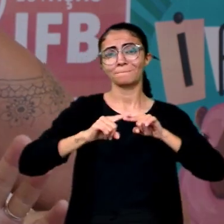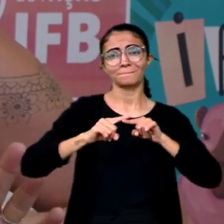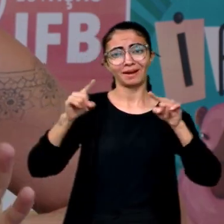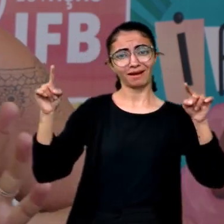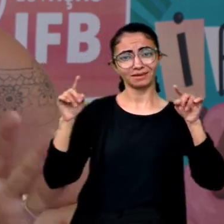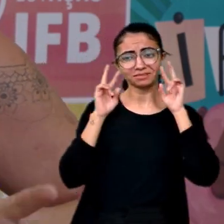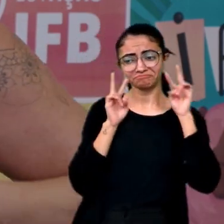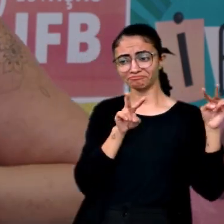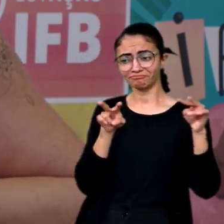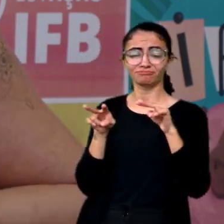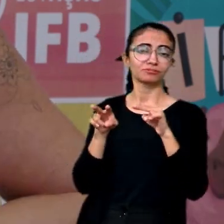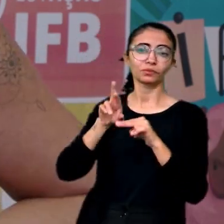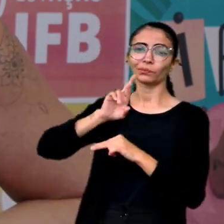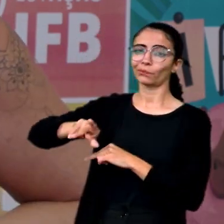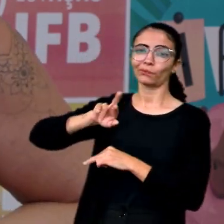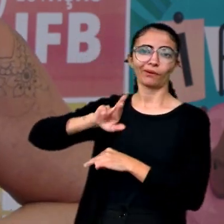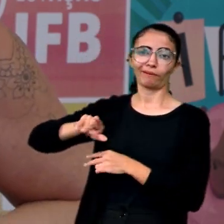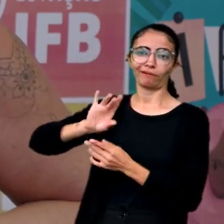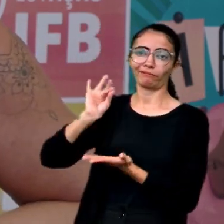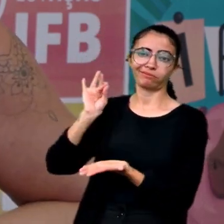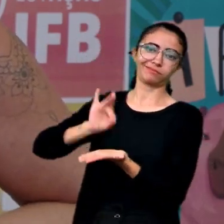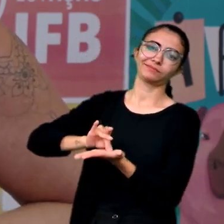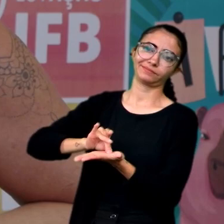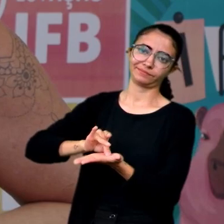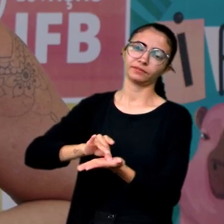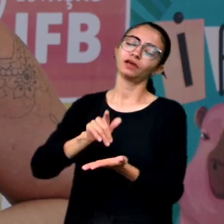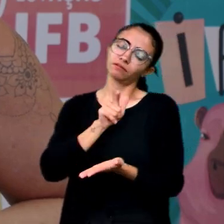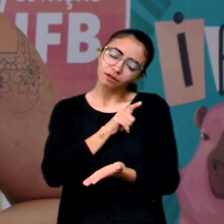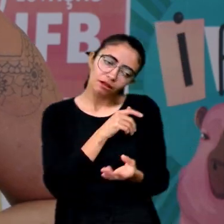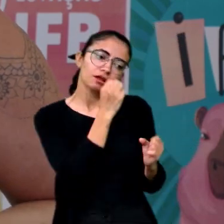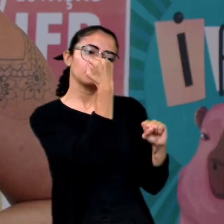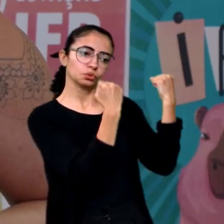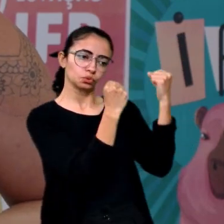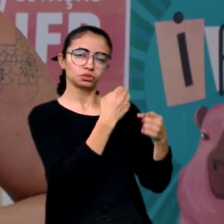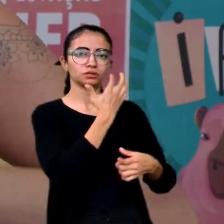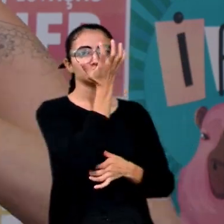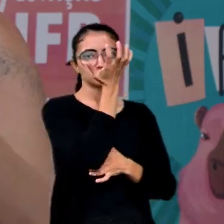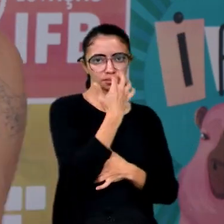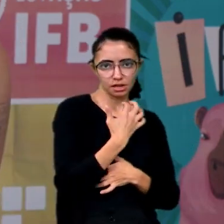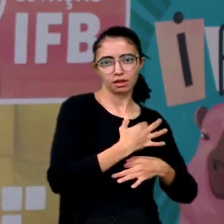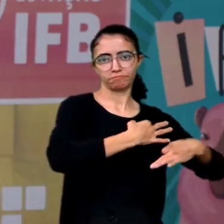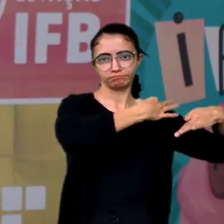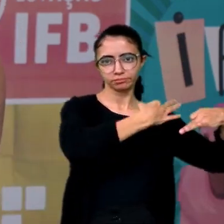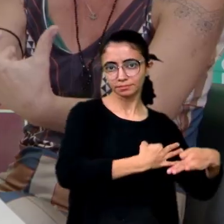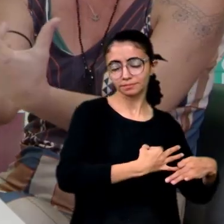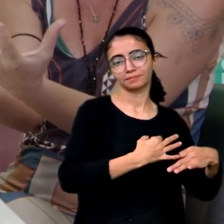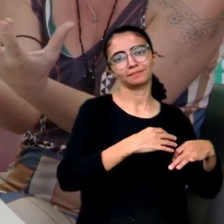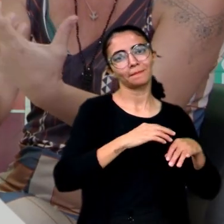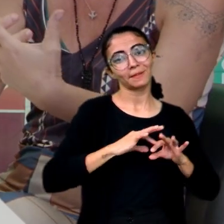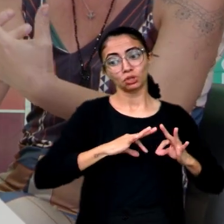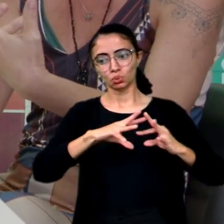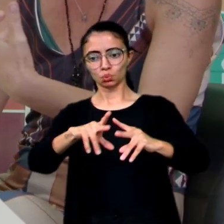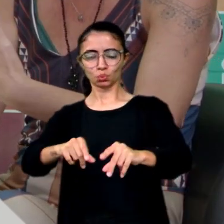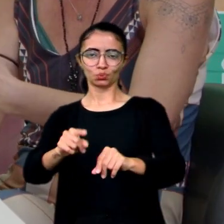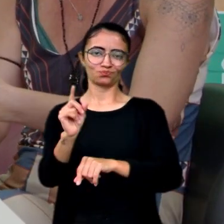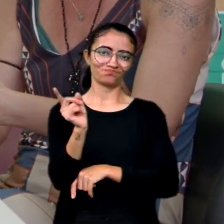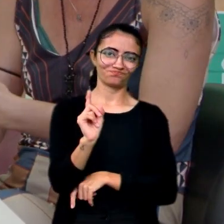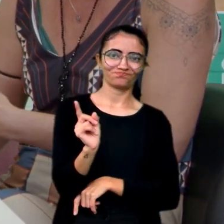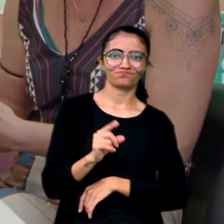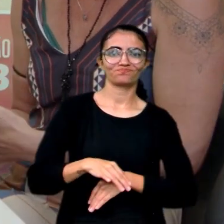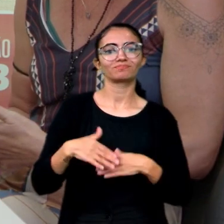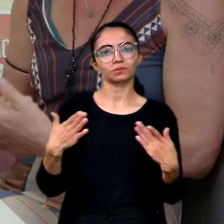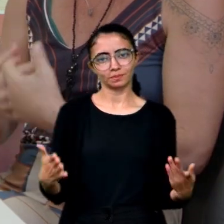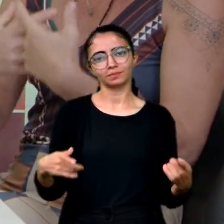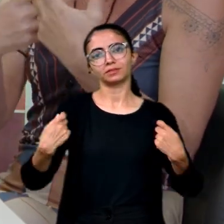maravilhosa. Lógico que existem indústrias sérias, mas não são todas. Então tem que acontecer essa